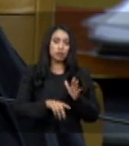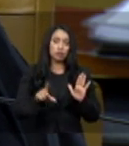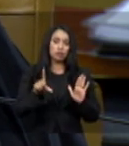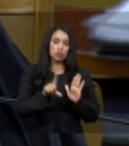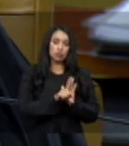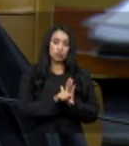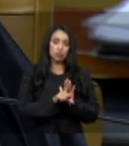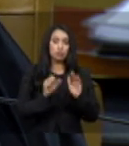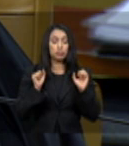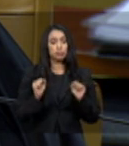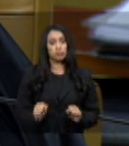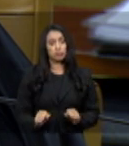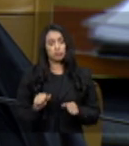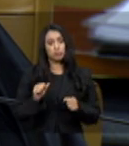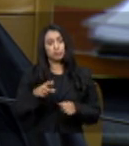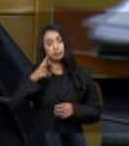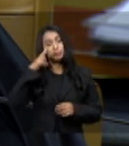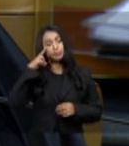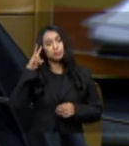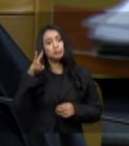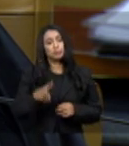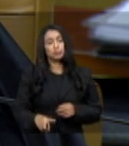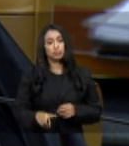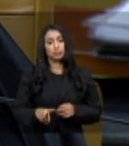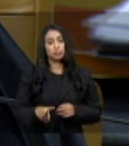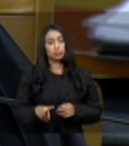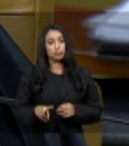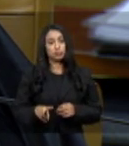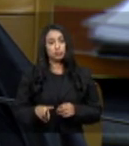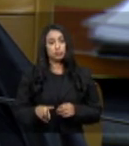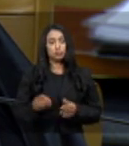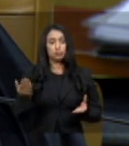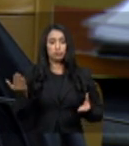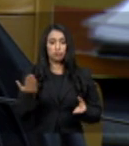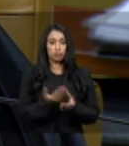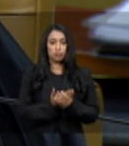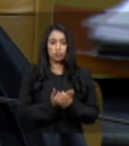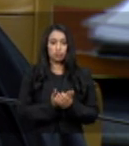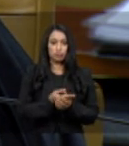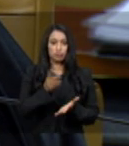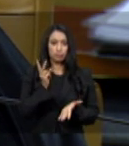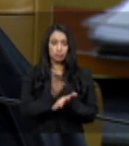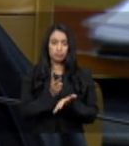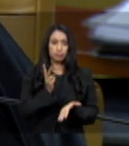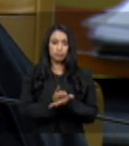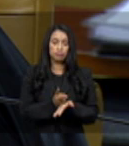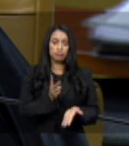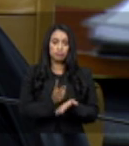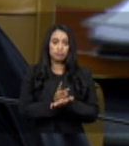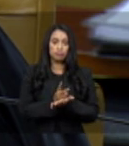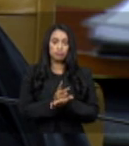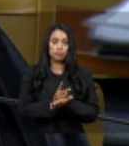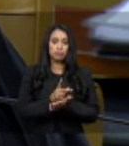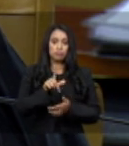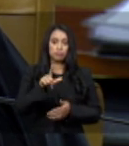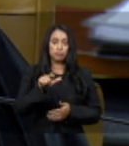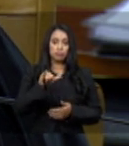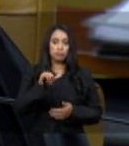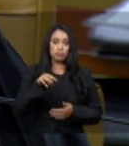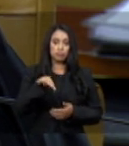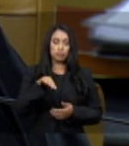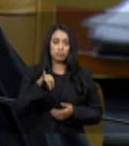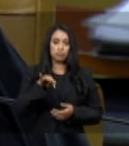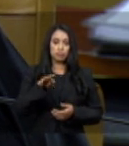provavelmente poderia haver no curso do processo ainda manu estágio de liminar